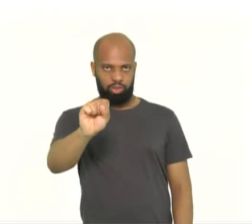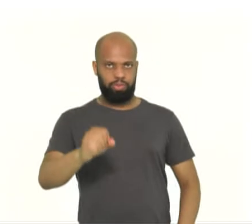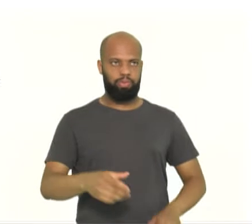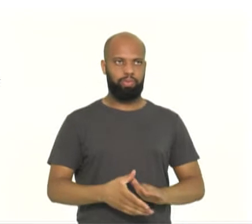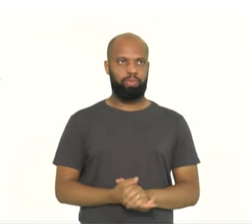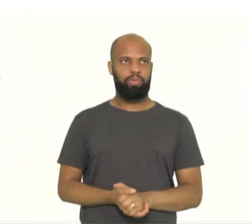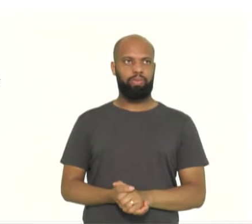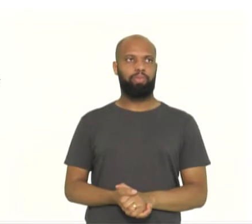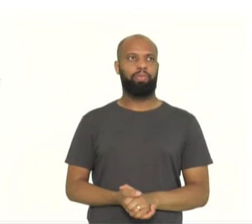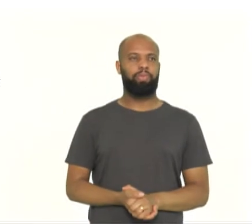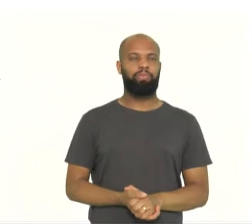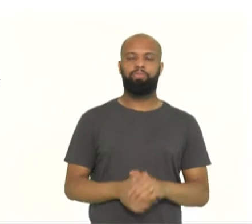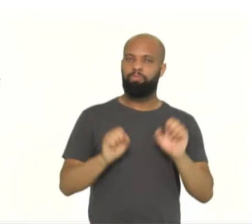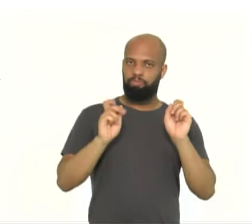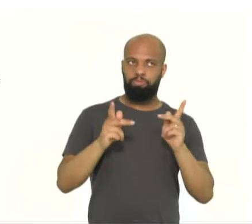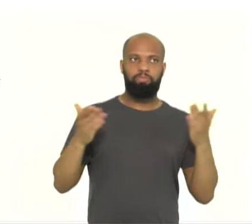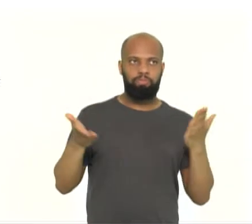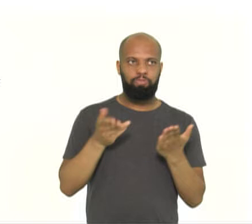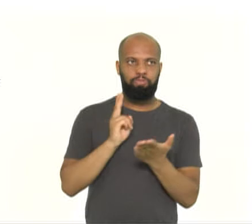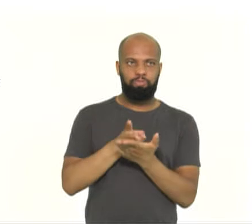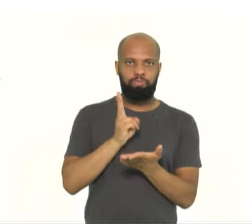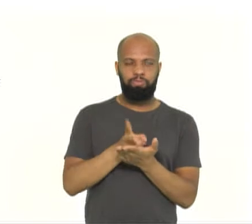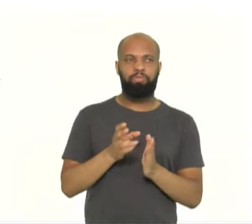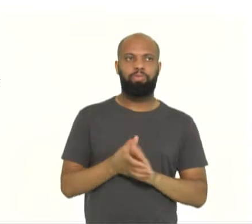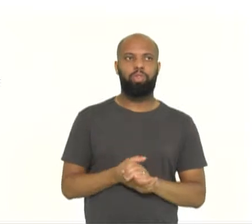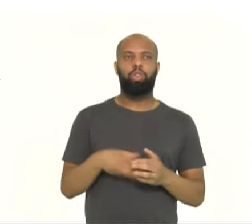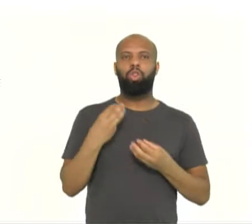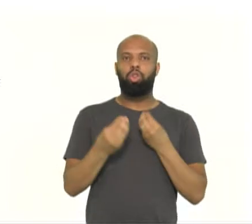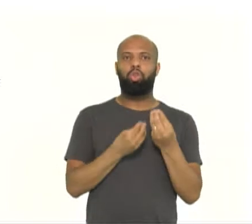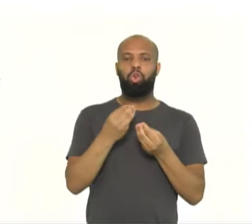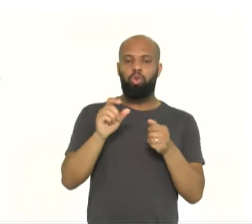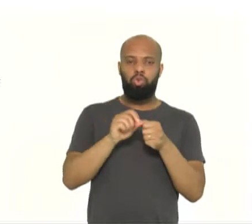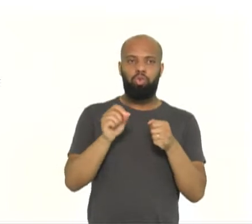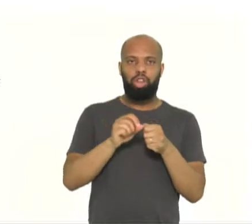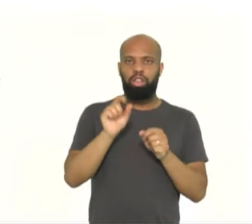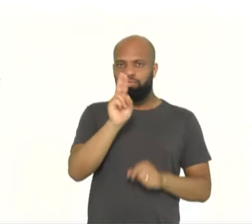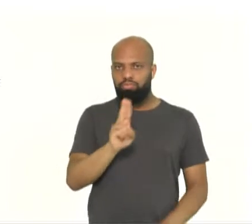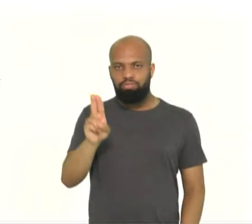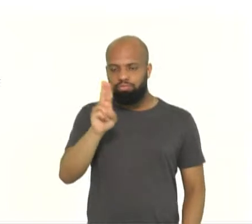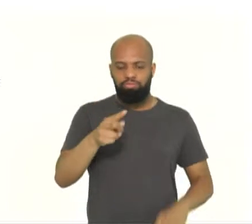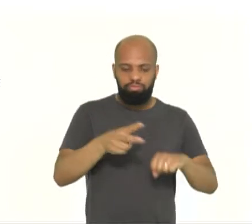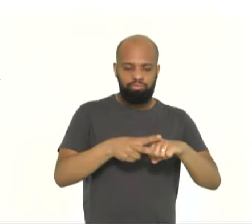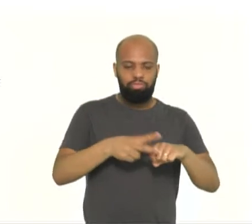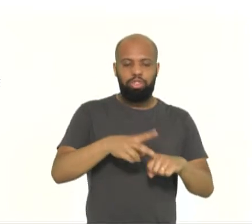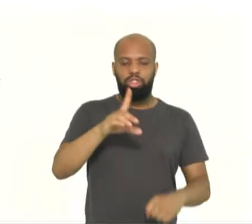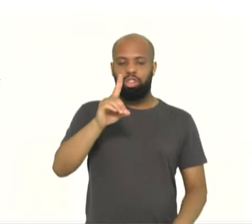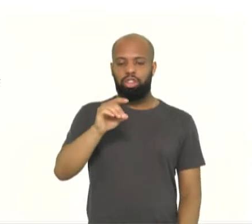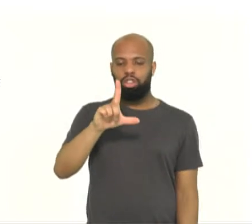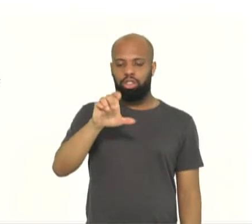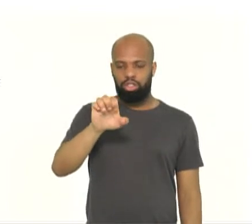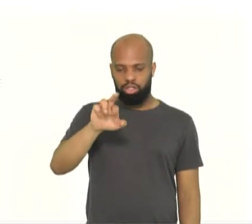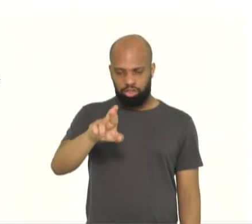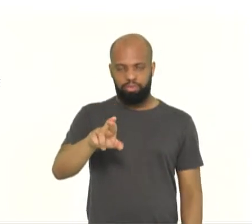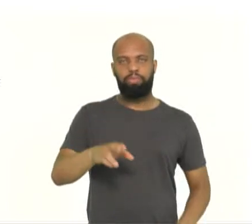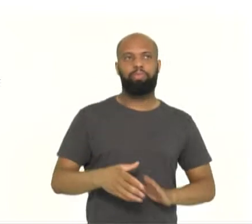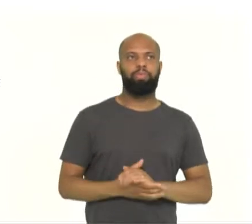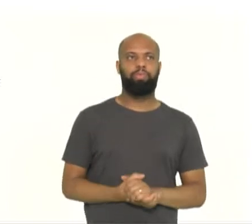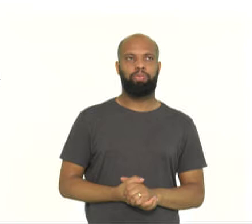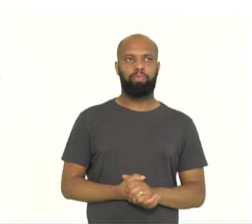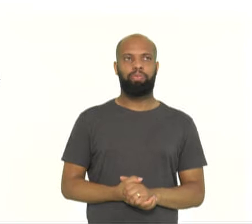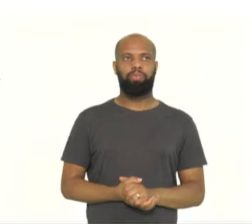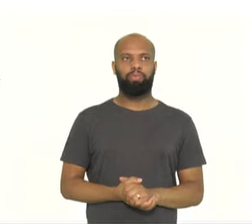los. Bien, vamos continuando. Como construímos o verbo doler ainda? É um verbo